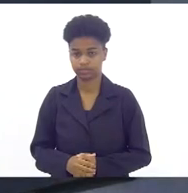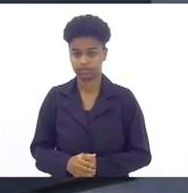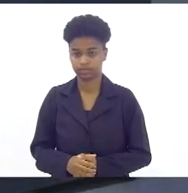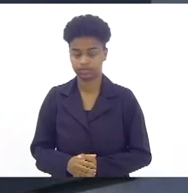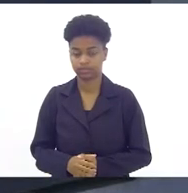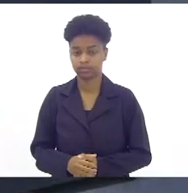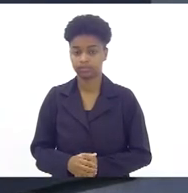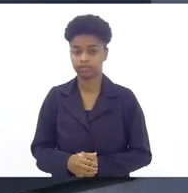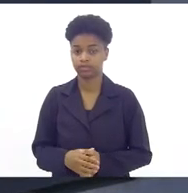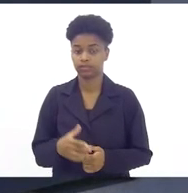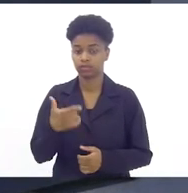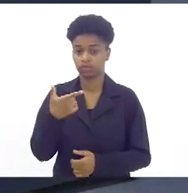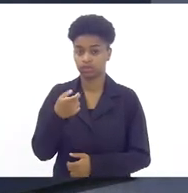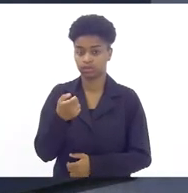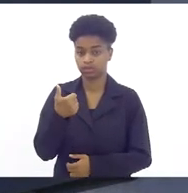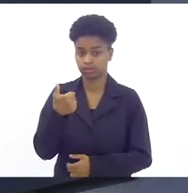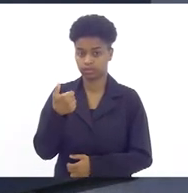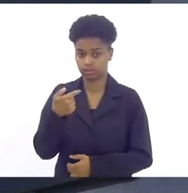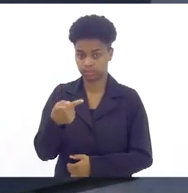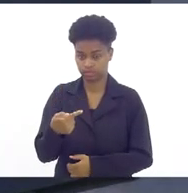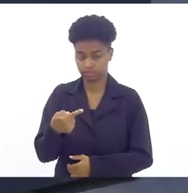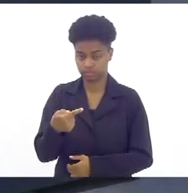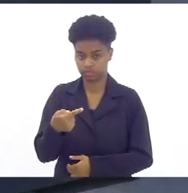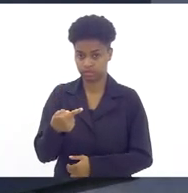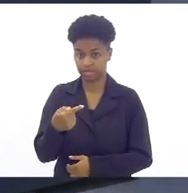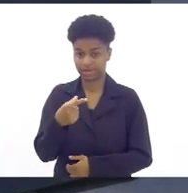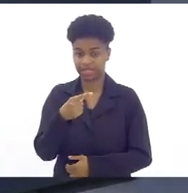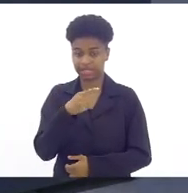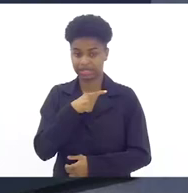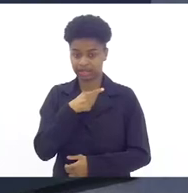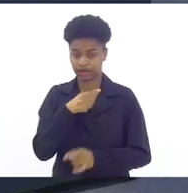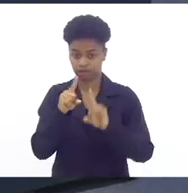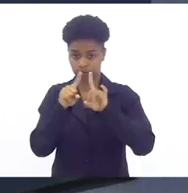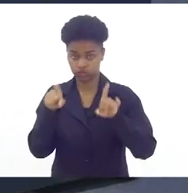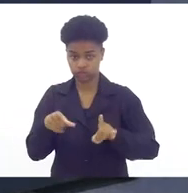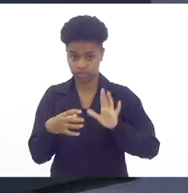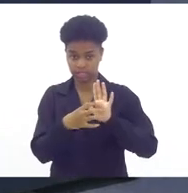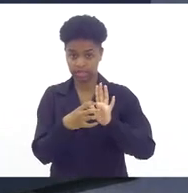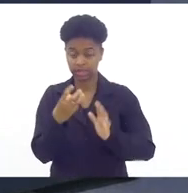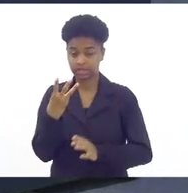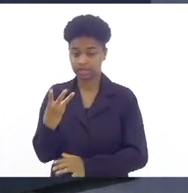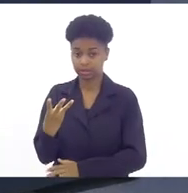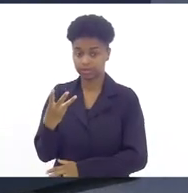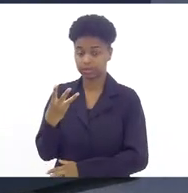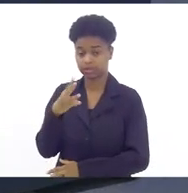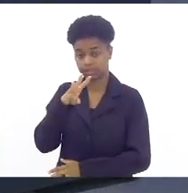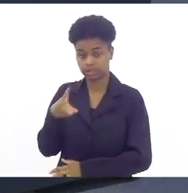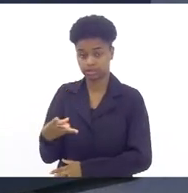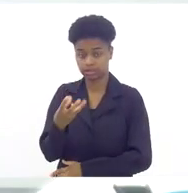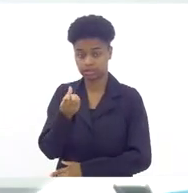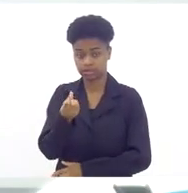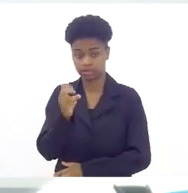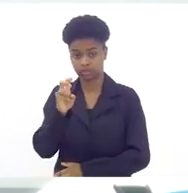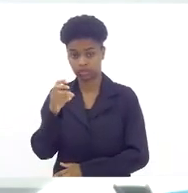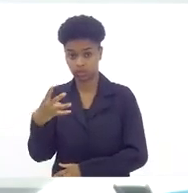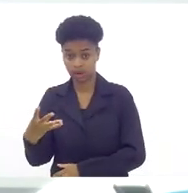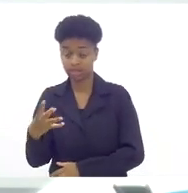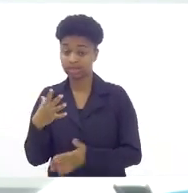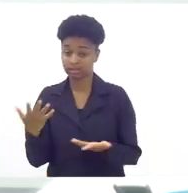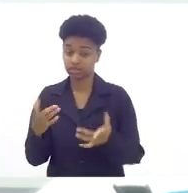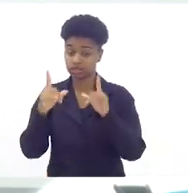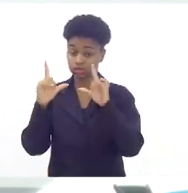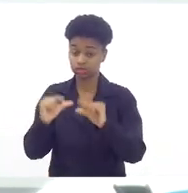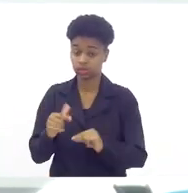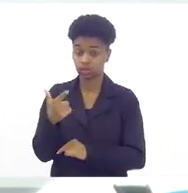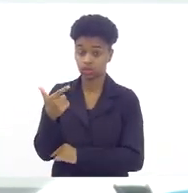em 2017 eu tinha de efetivo 3654 ou seja eu tive uma redução